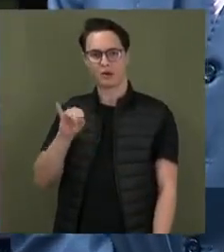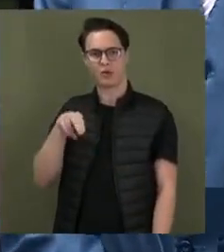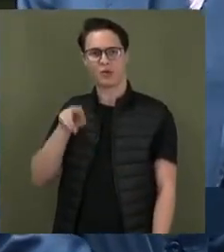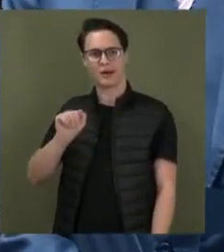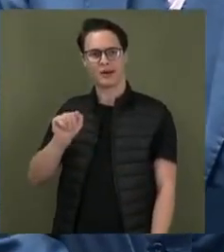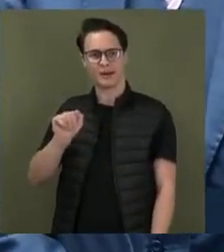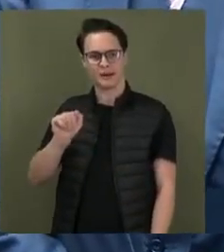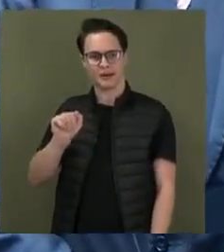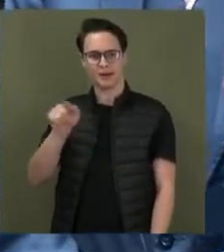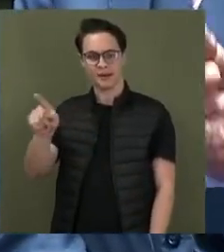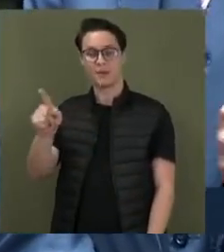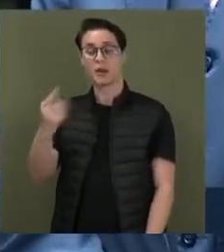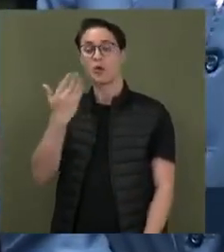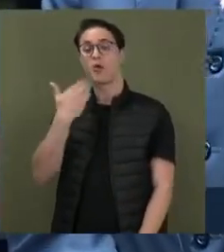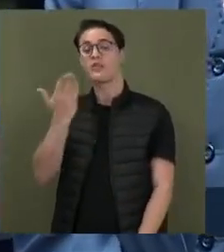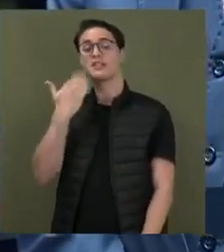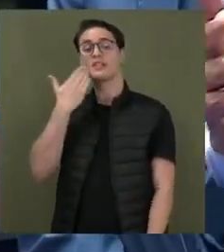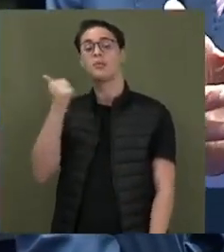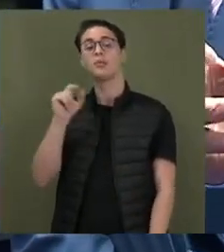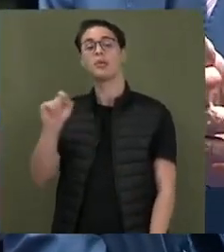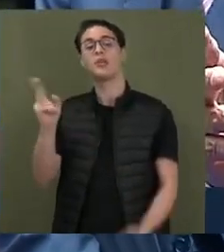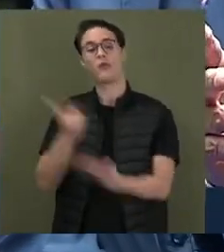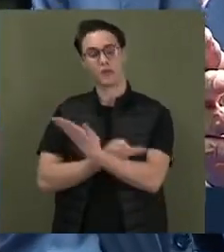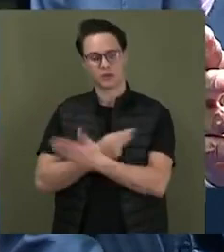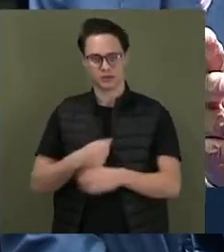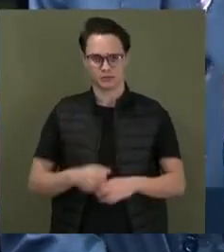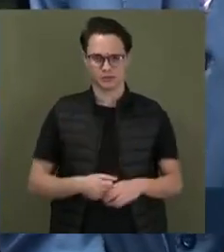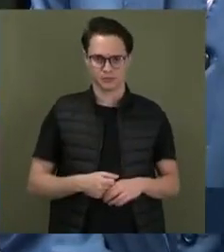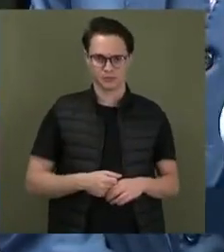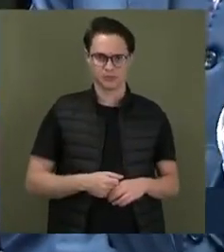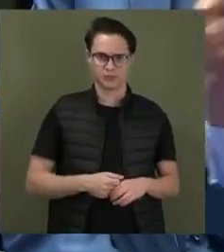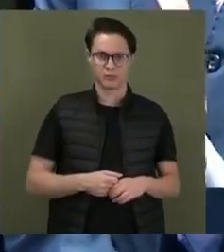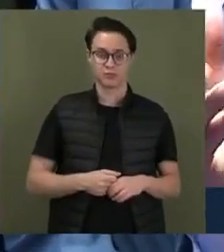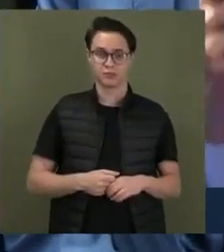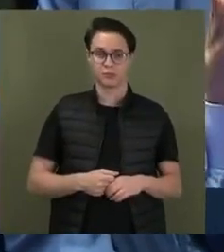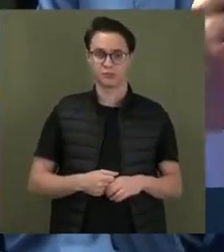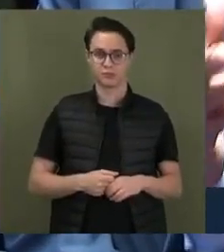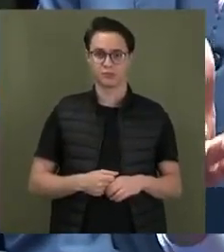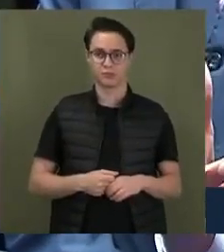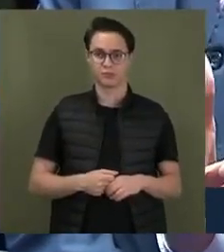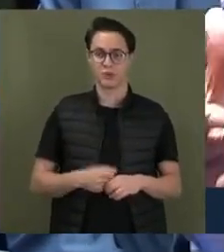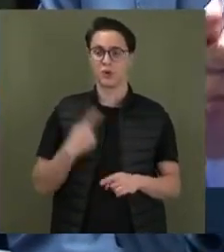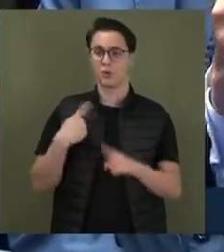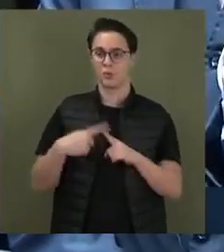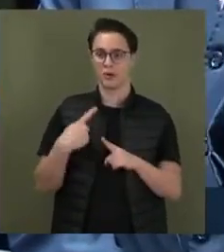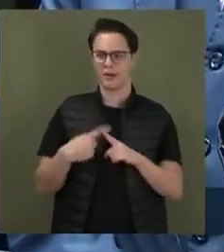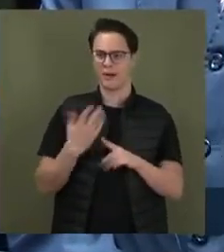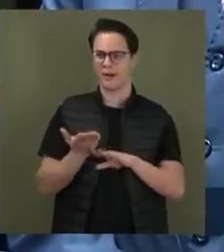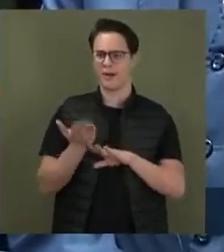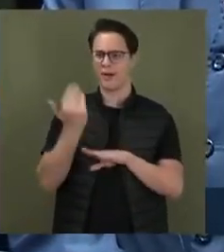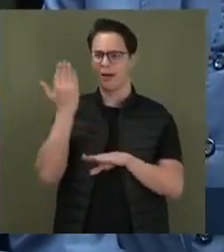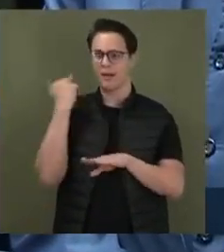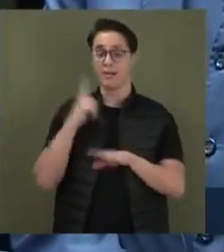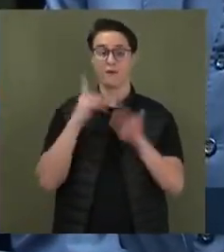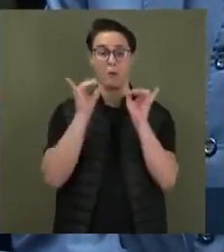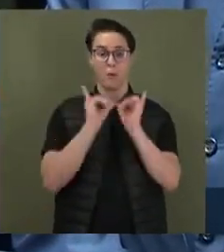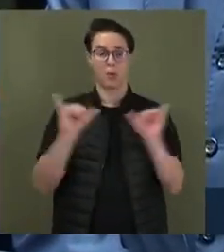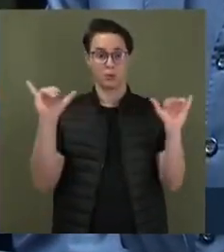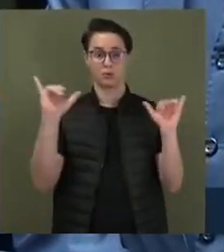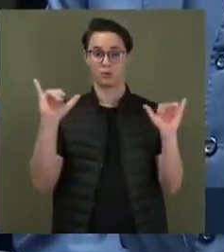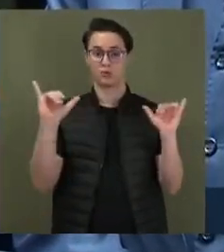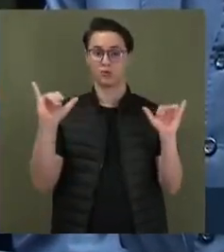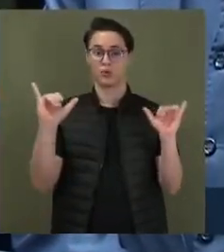Antes, naquele mesmo dia, começou o anúncio. Nós falamos antes de saber que